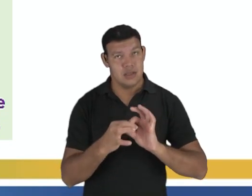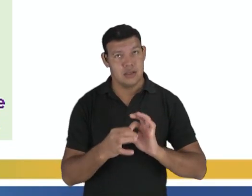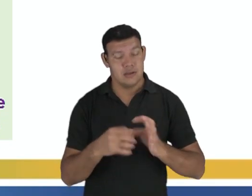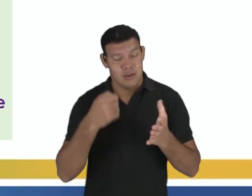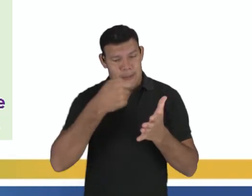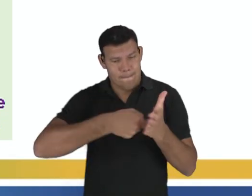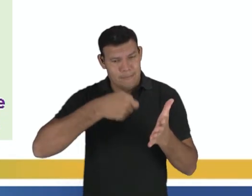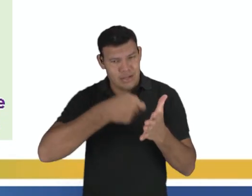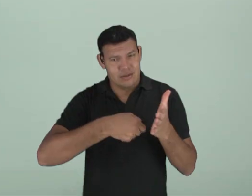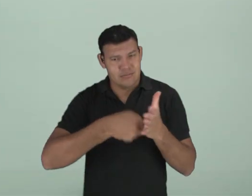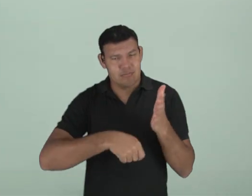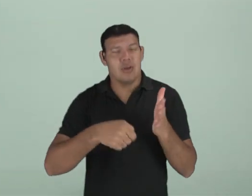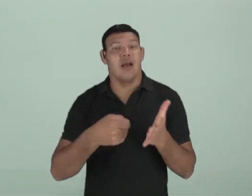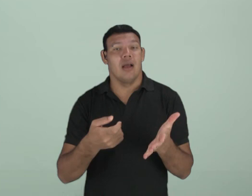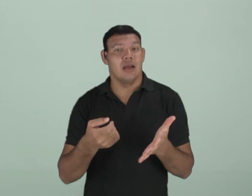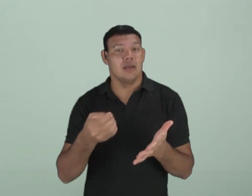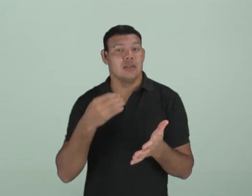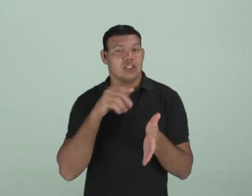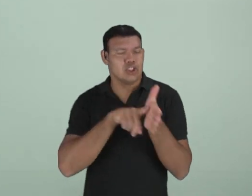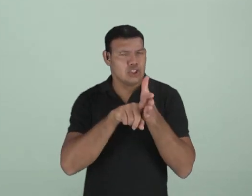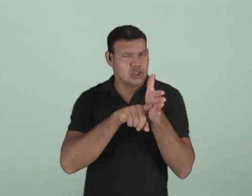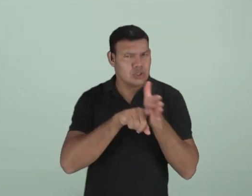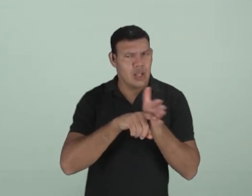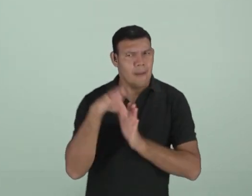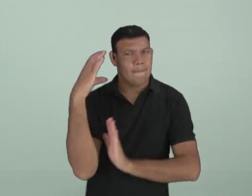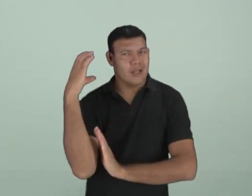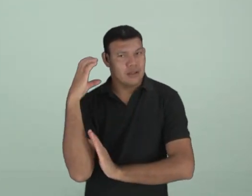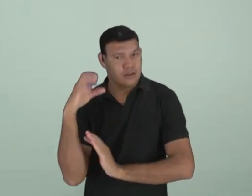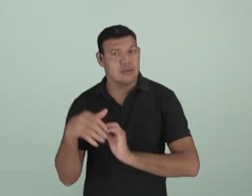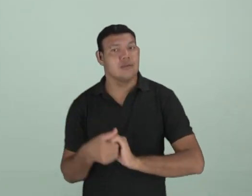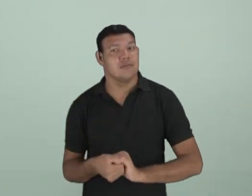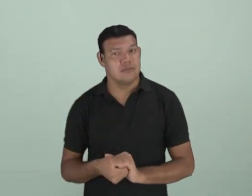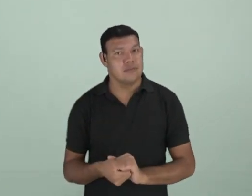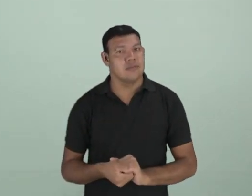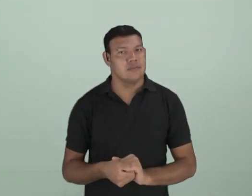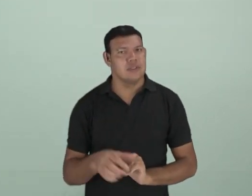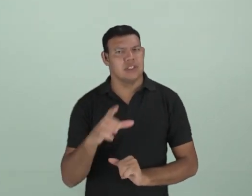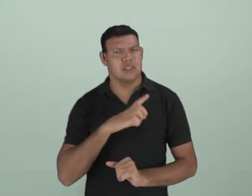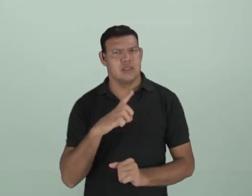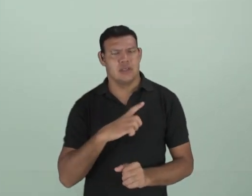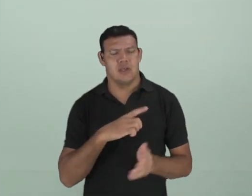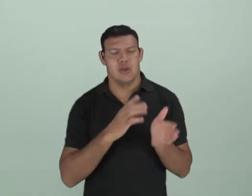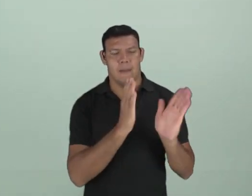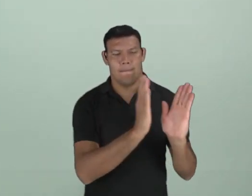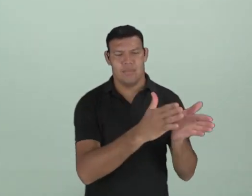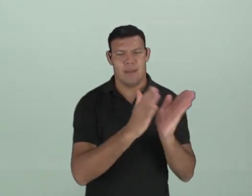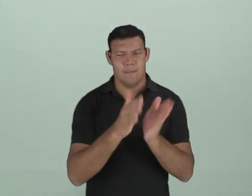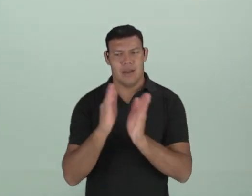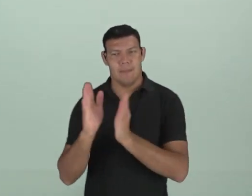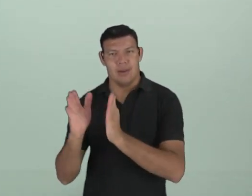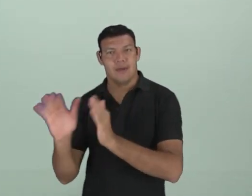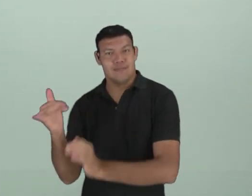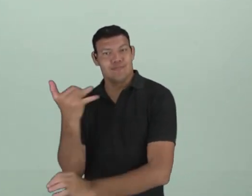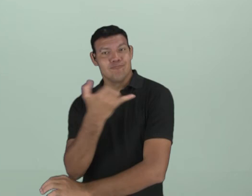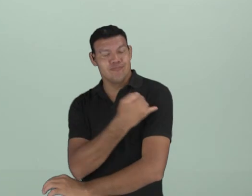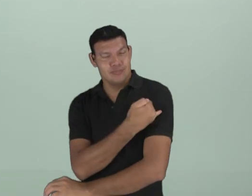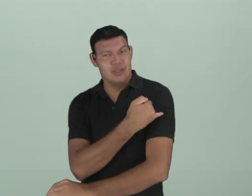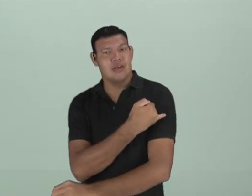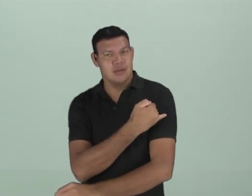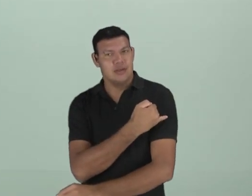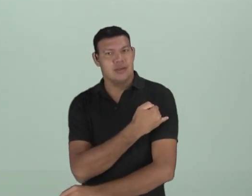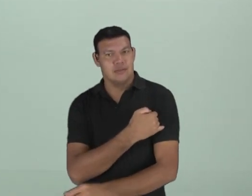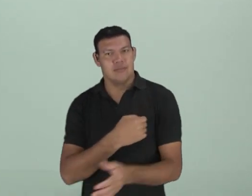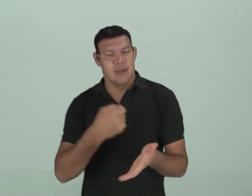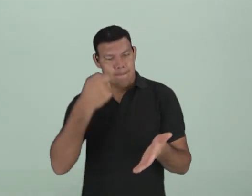são desenvolvidas através de um rigoroso processo, né, de pesquisa científico, né? Então, você tem várias fases para que uma